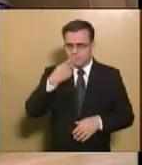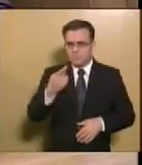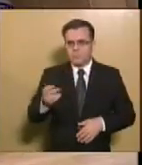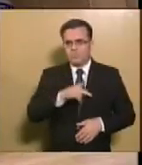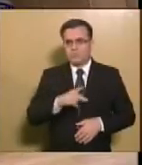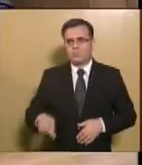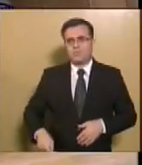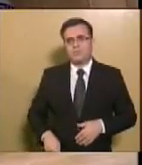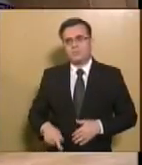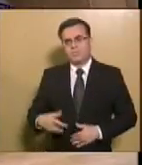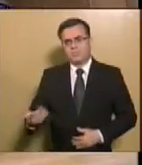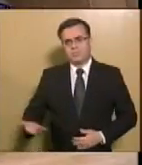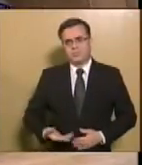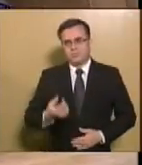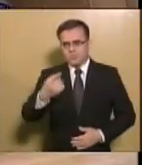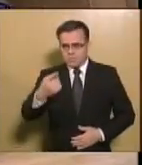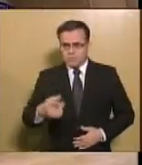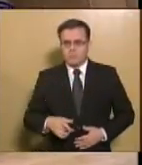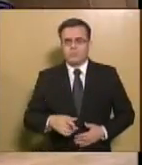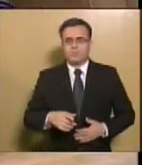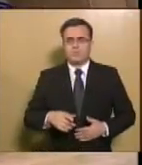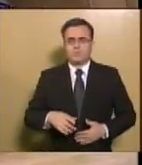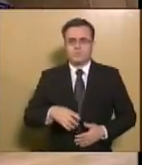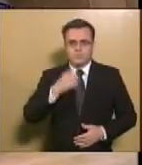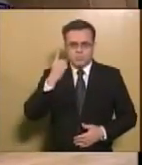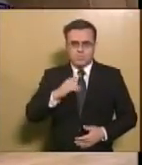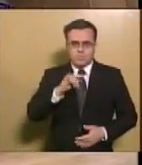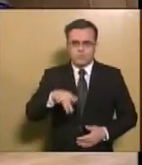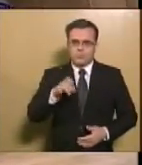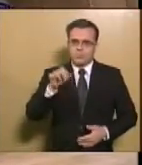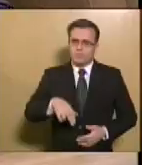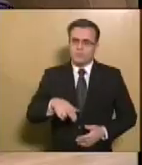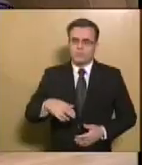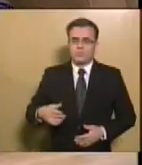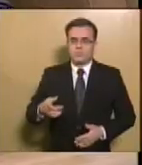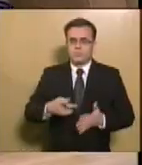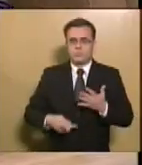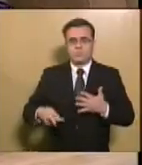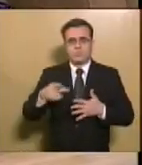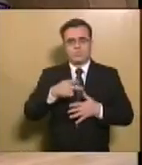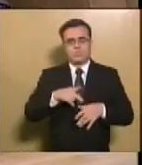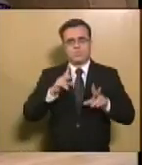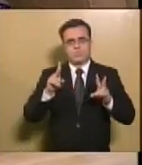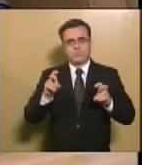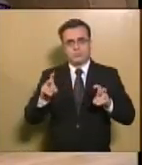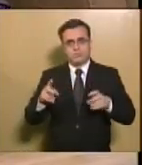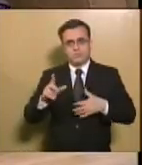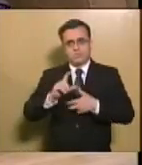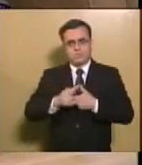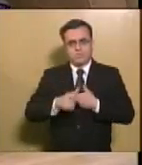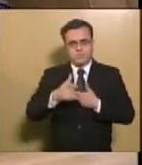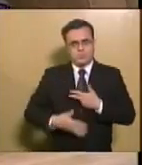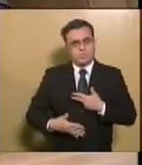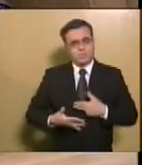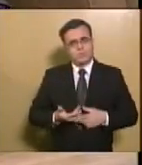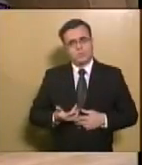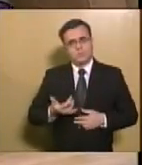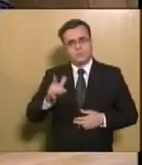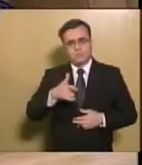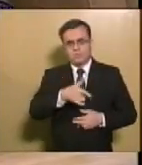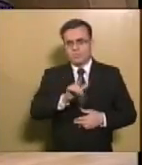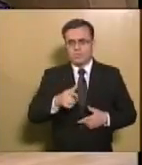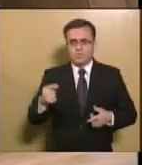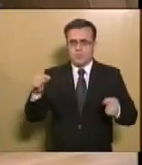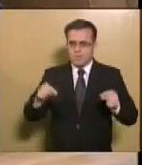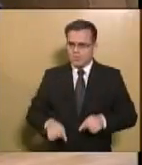presidente, em exercício do deputado Gerson Andrade, a gente prioriza os assuntos do executivo e de outros poderes e